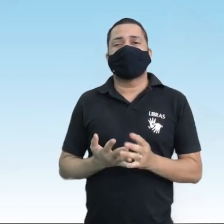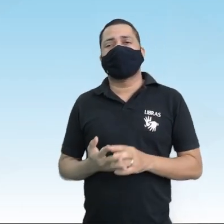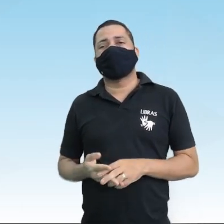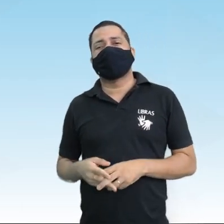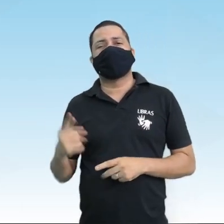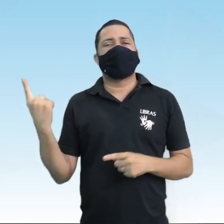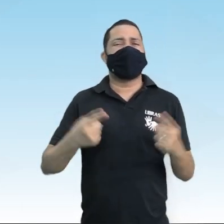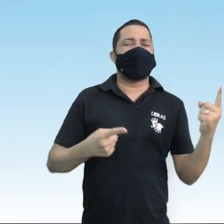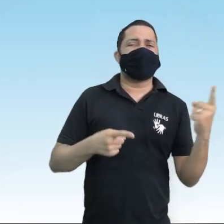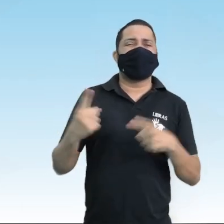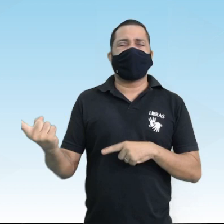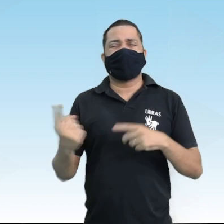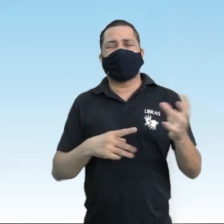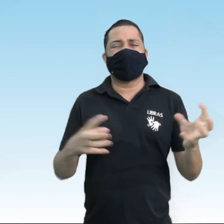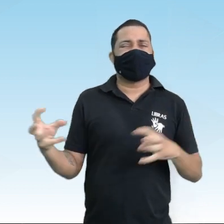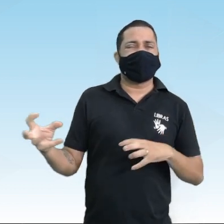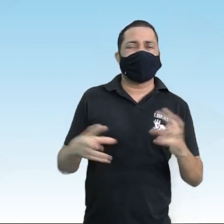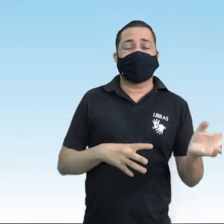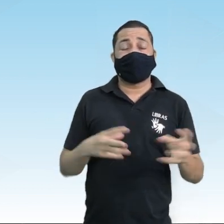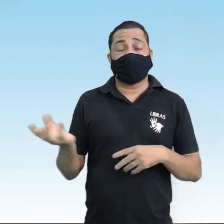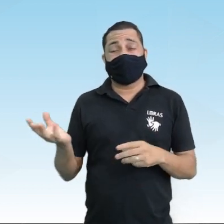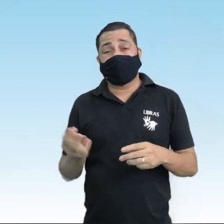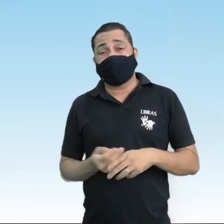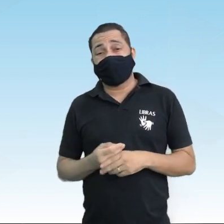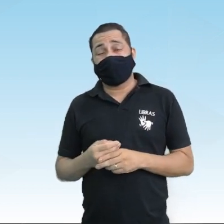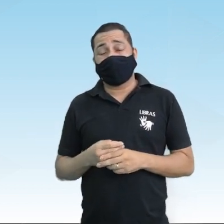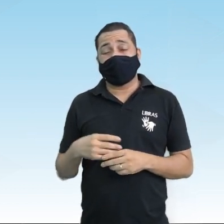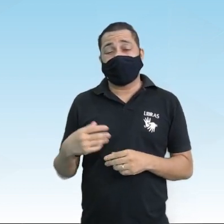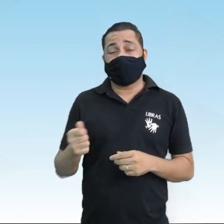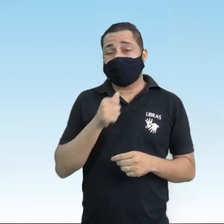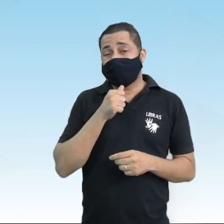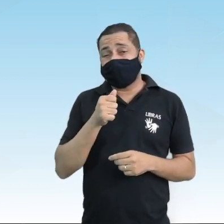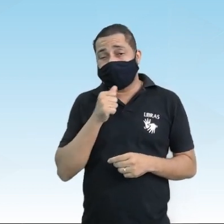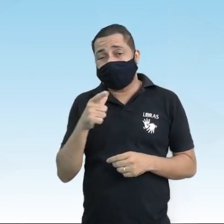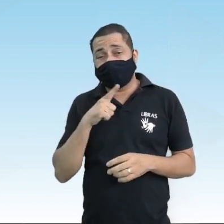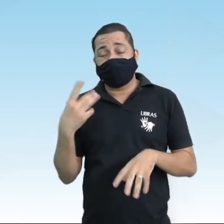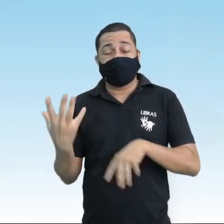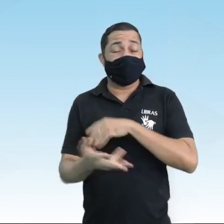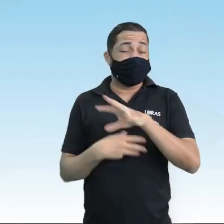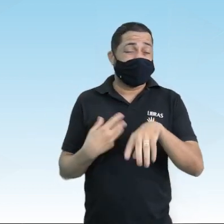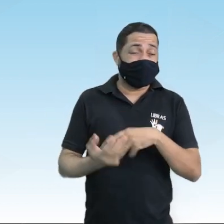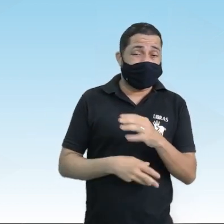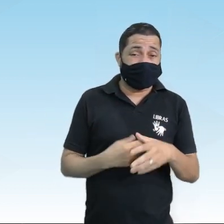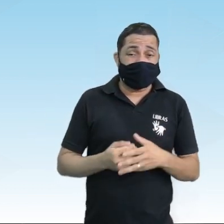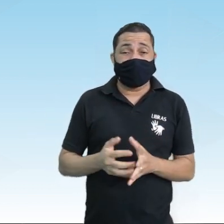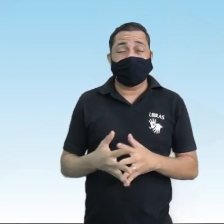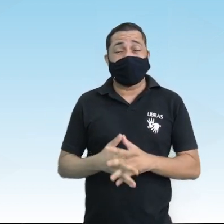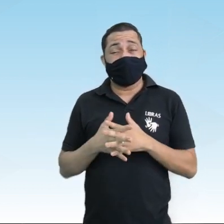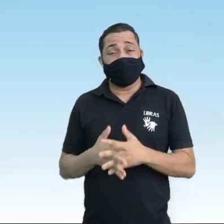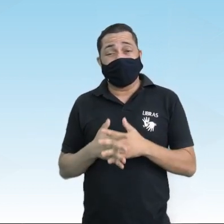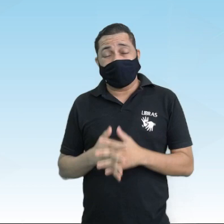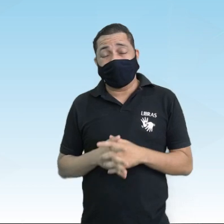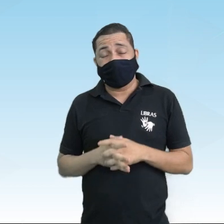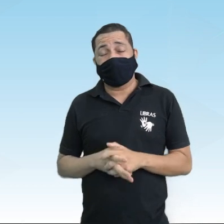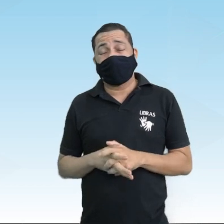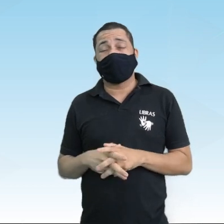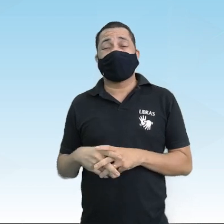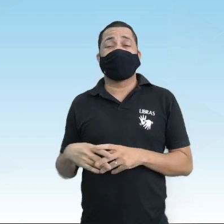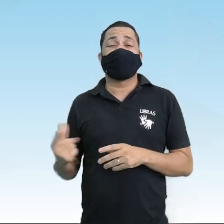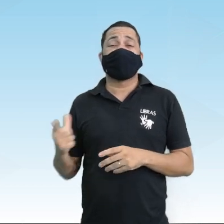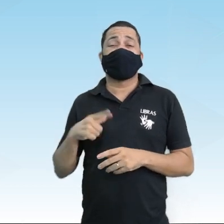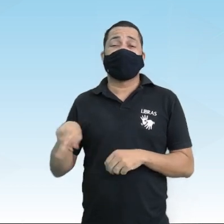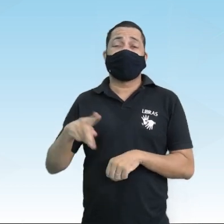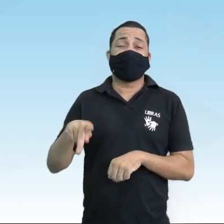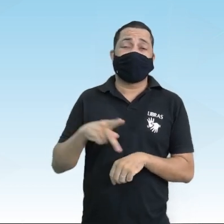cara, todo mundo querendo assumir o poder, a gente ainda estava naquela conturbada situação de um